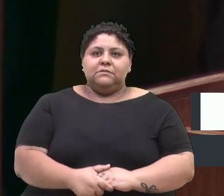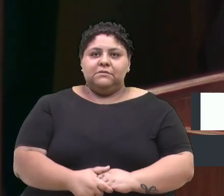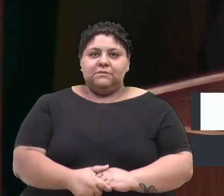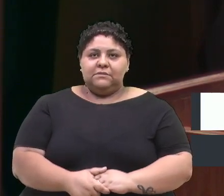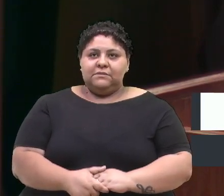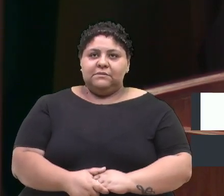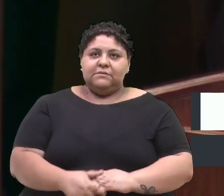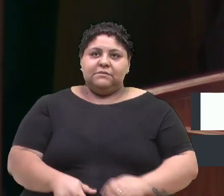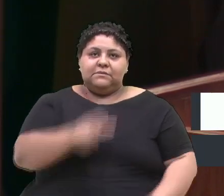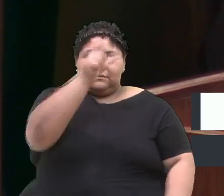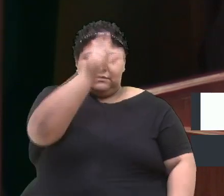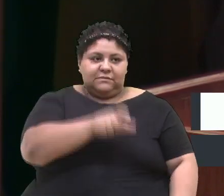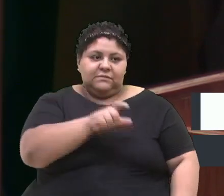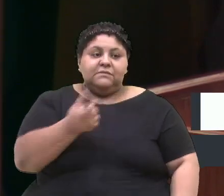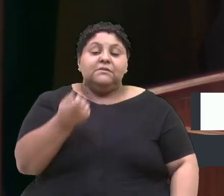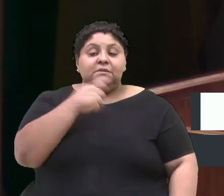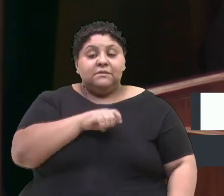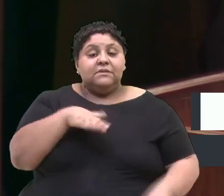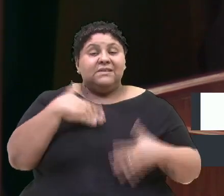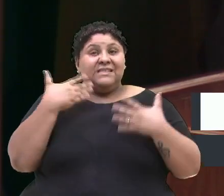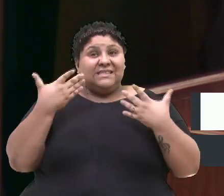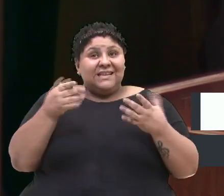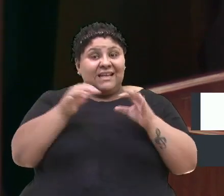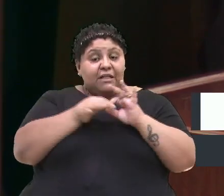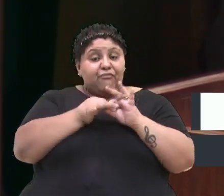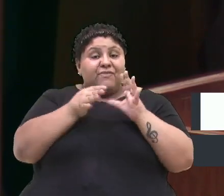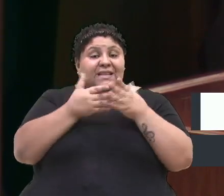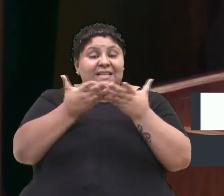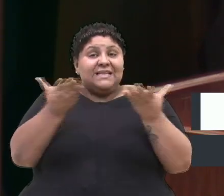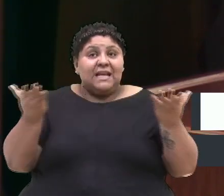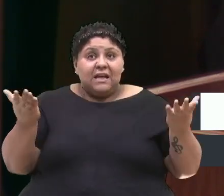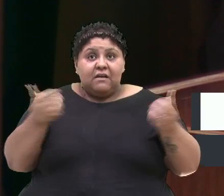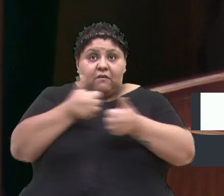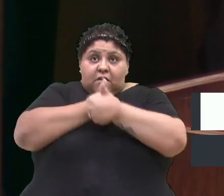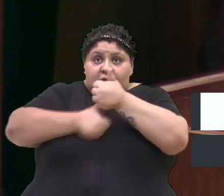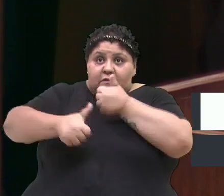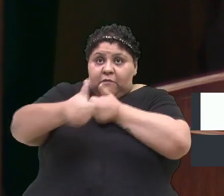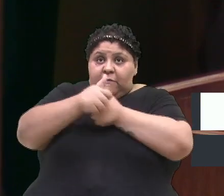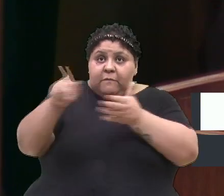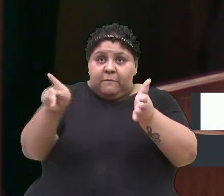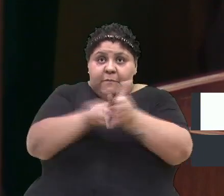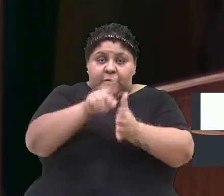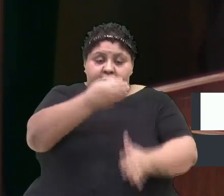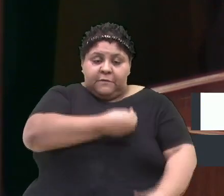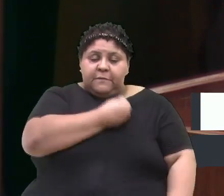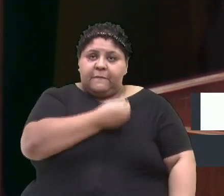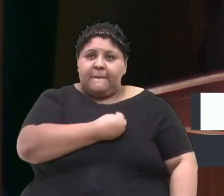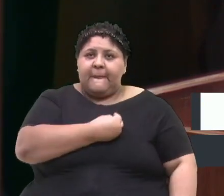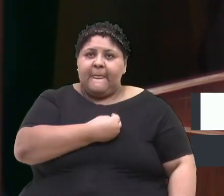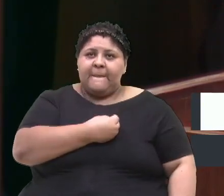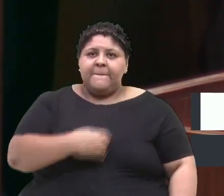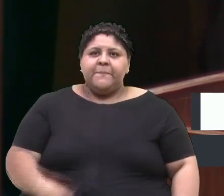As pessoas precisam, então, dessa liberdade para protagonizar as próprias vidas.